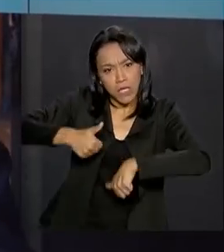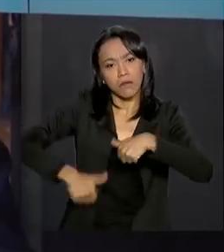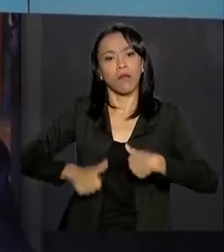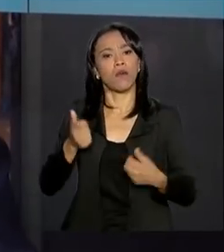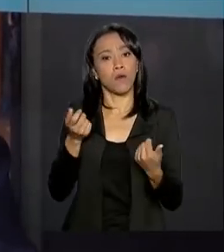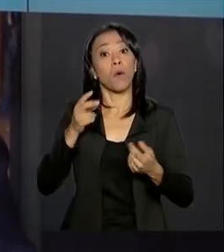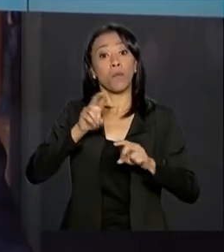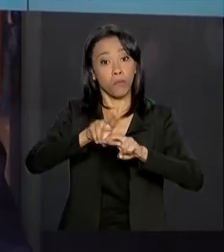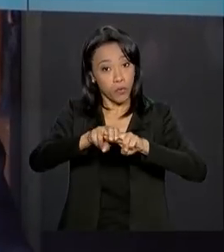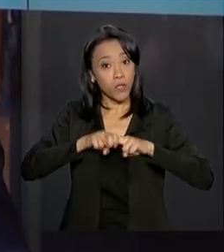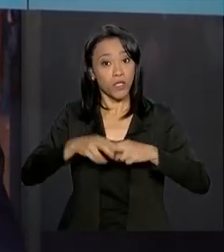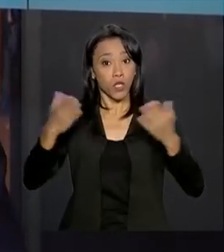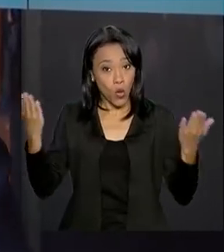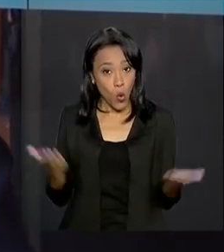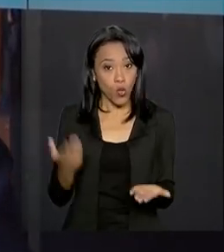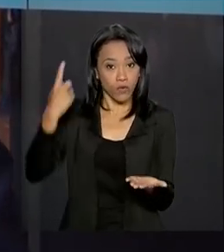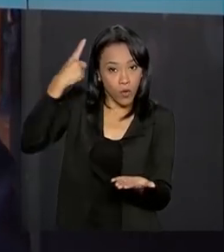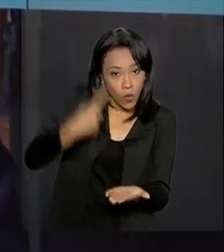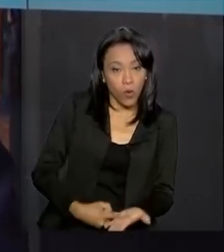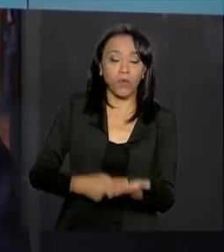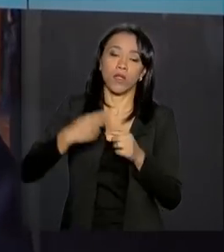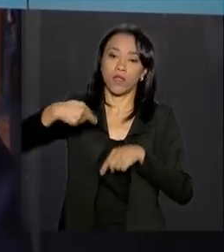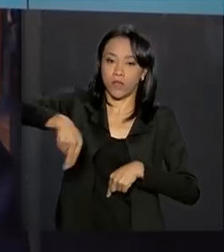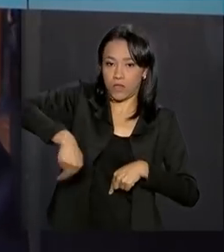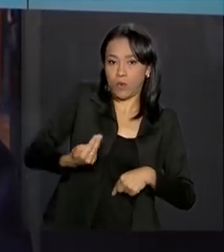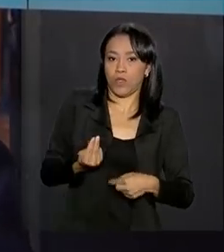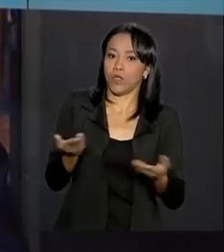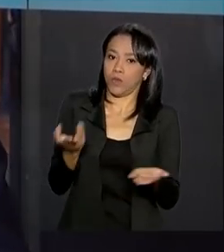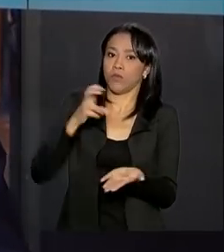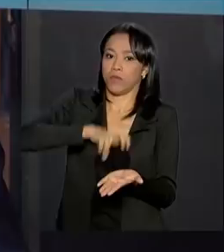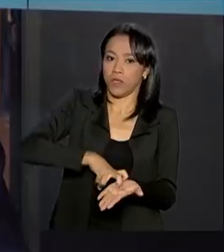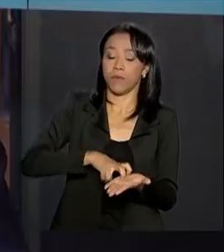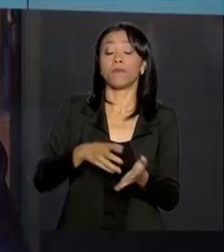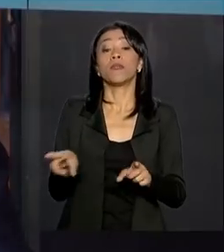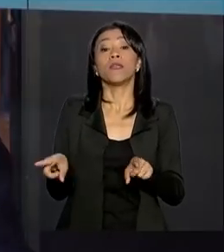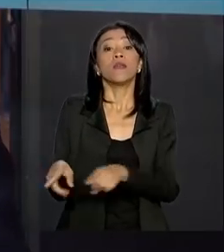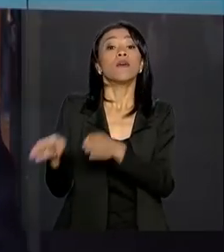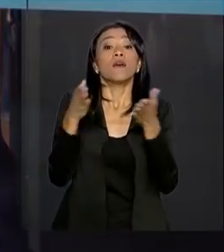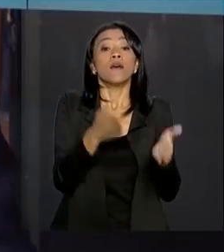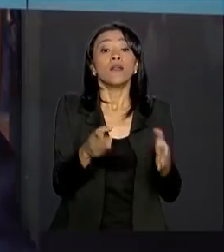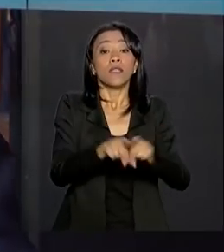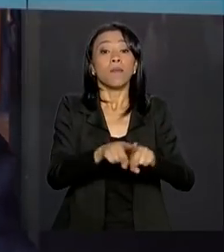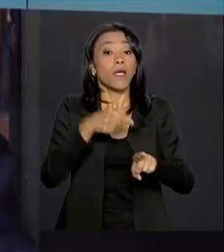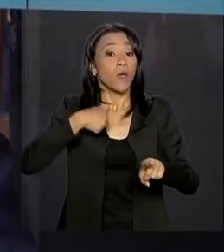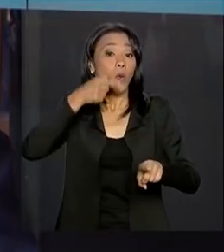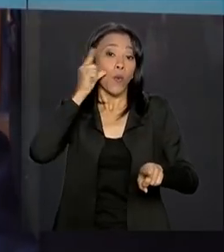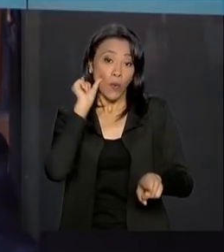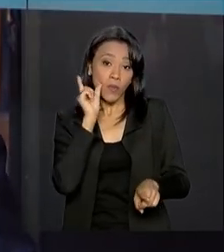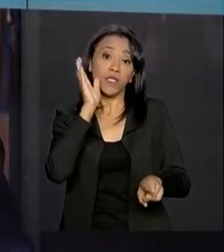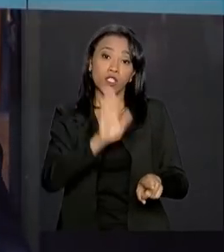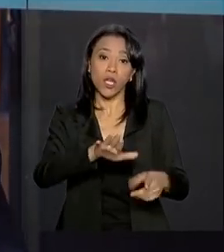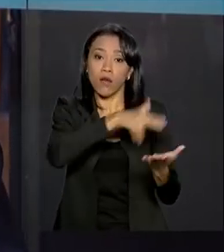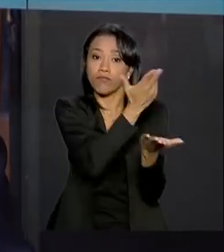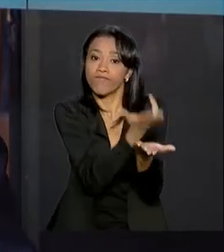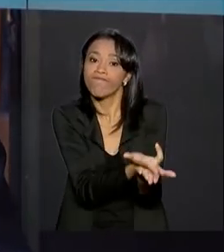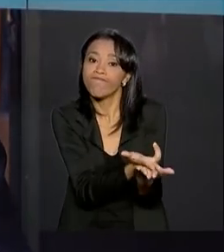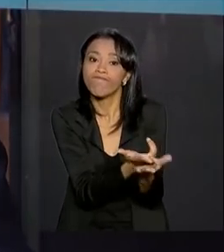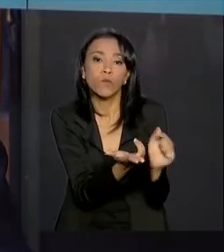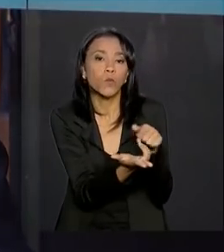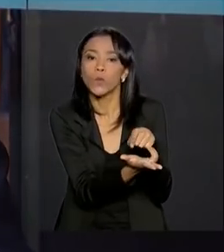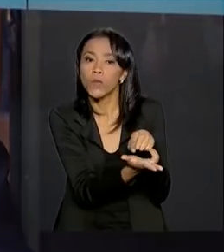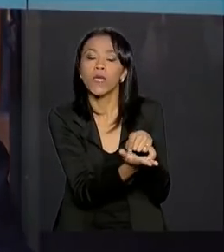foi confirmada para hoje pela manhã. Ontem também, aqui já internado no Hospital Albert Einstein,